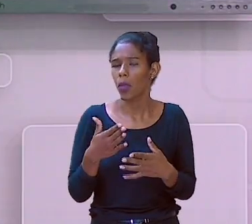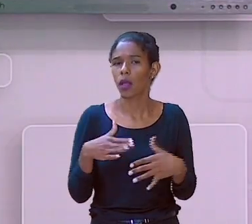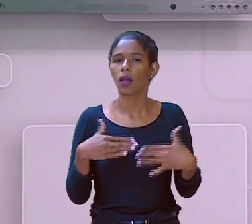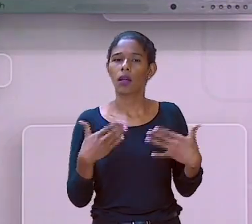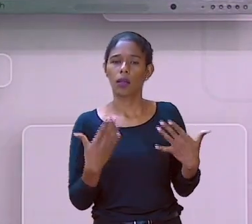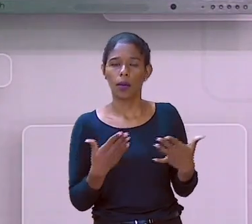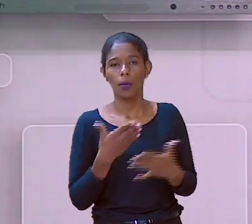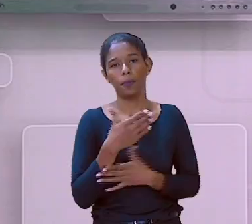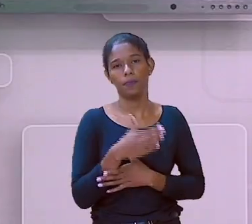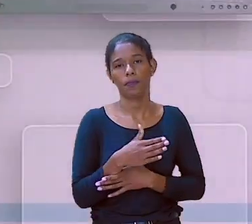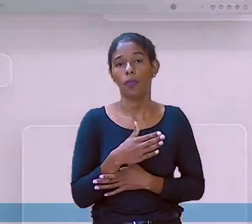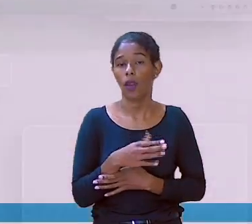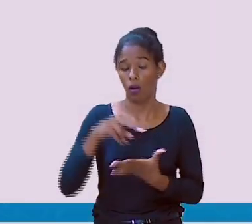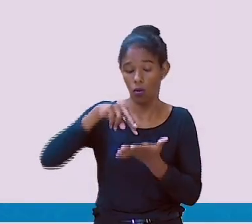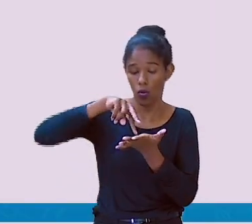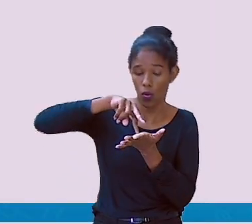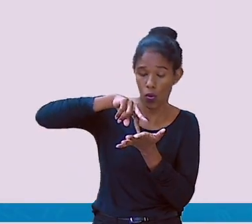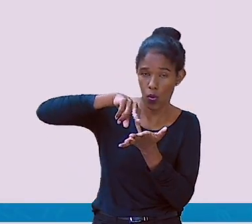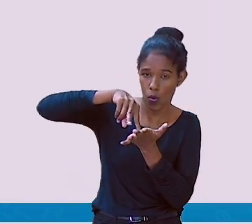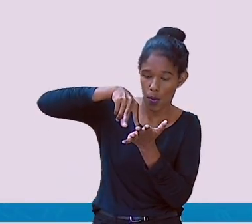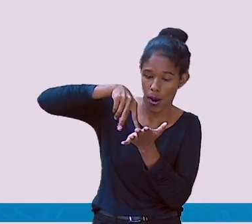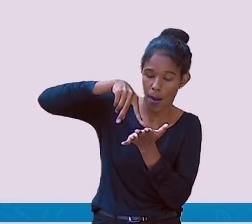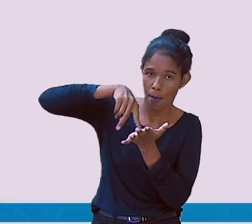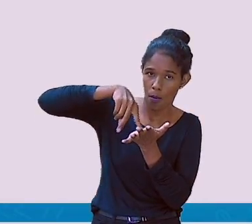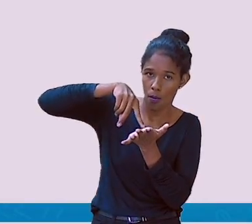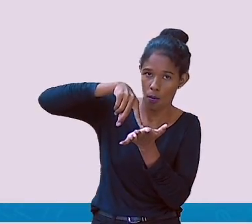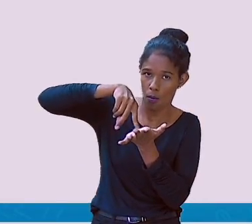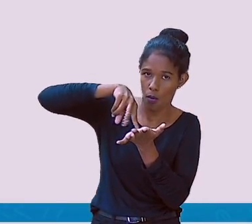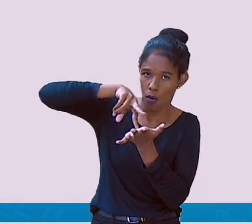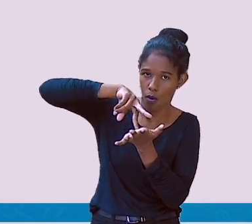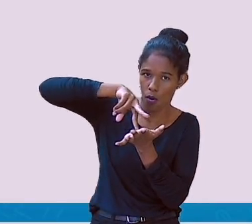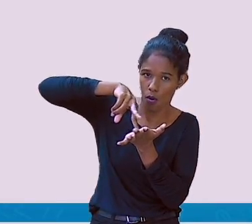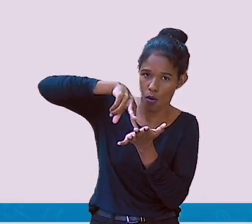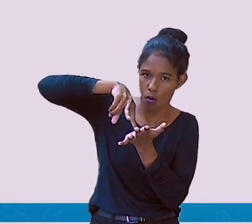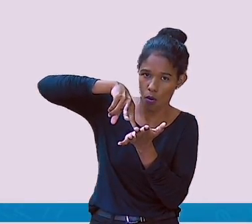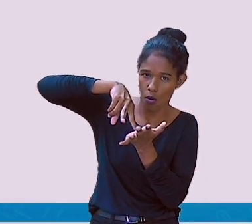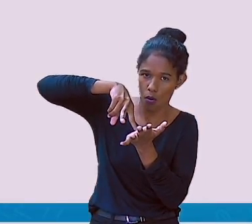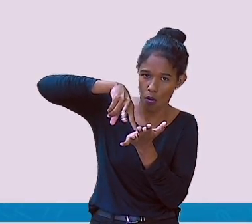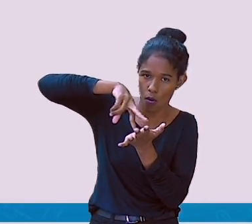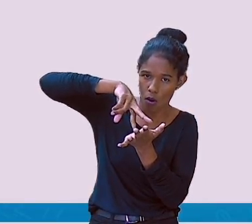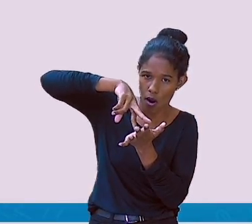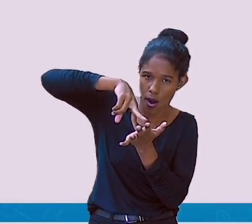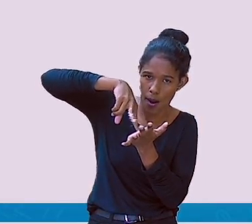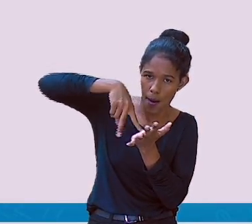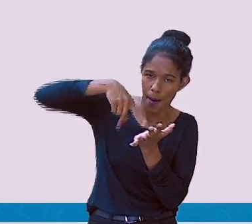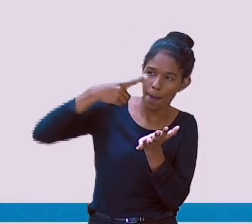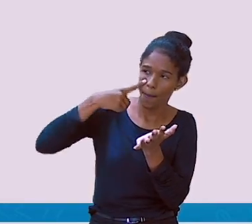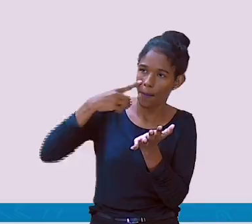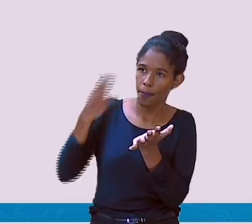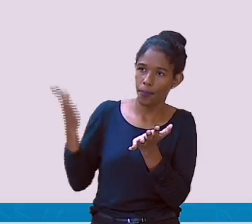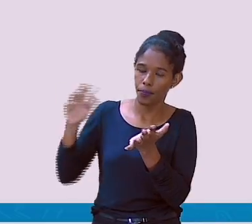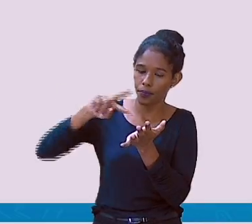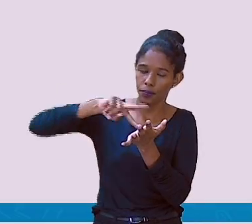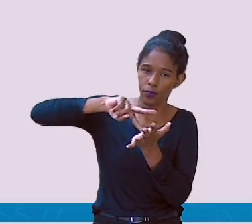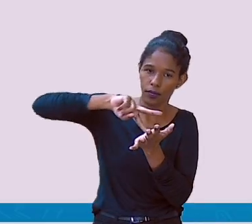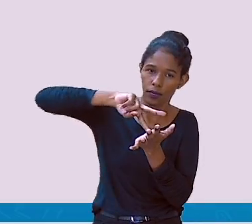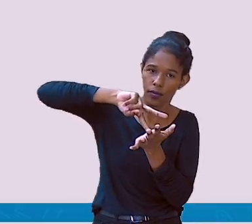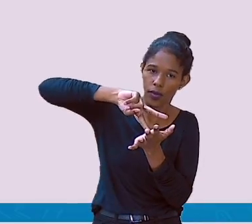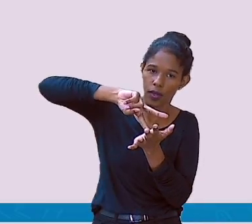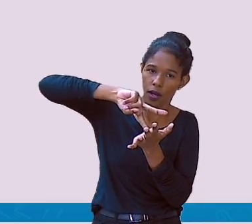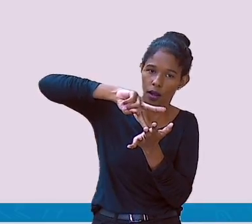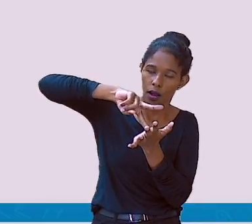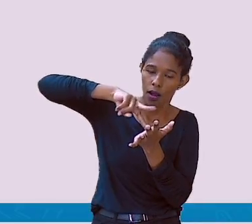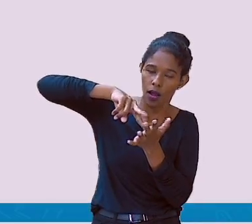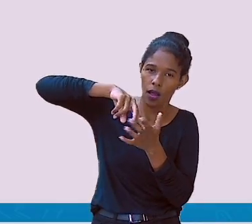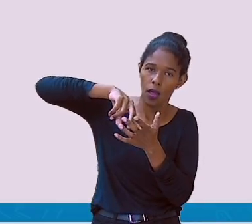do alfinete, sobre o ponto R, abre o seu compasso até o S. Com isso, você